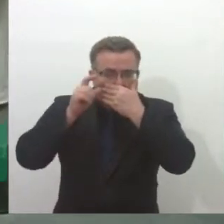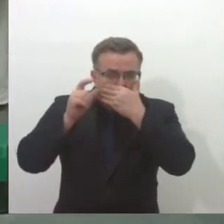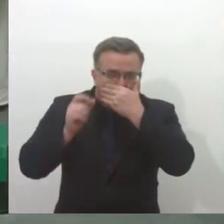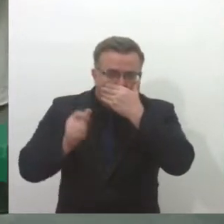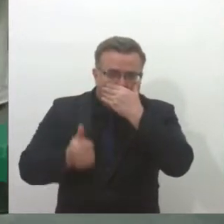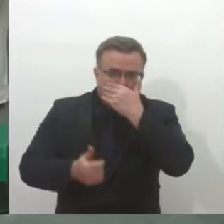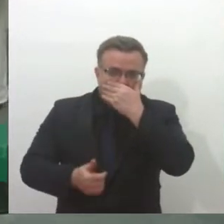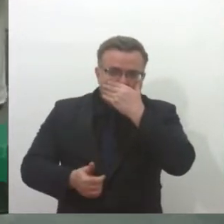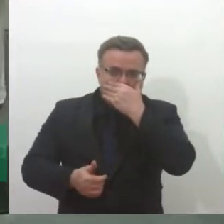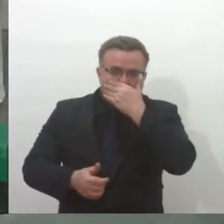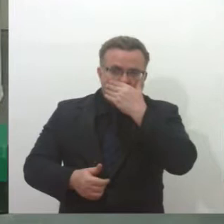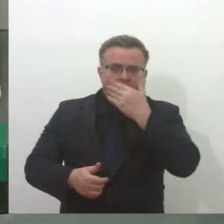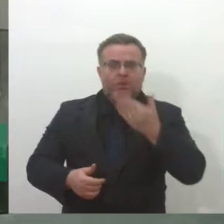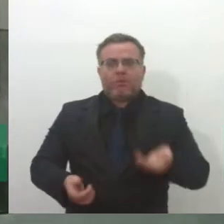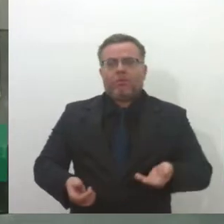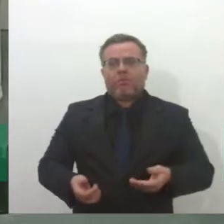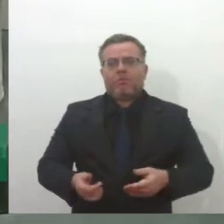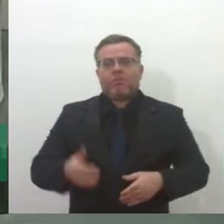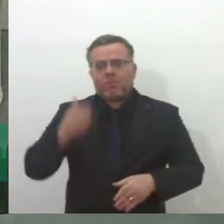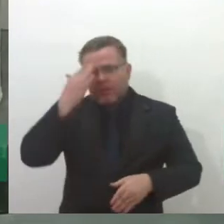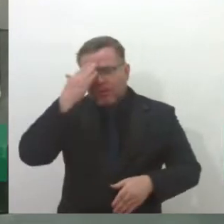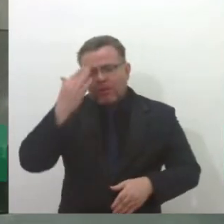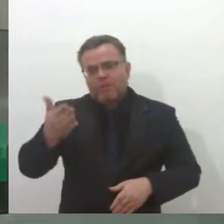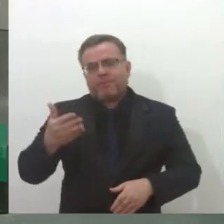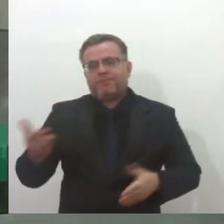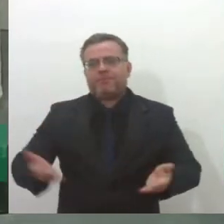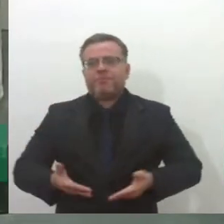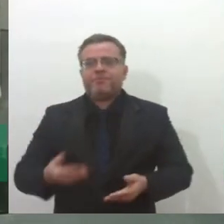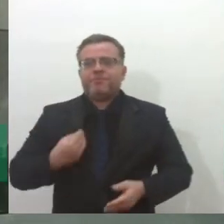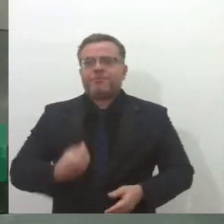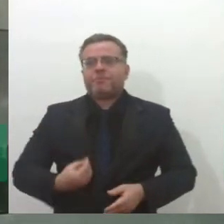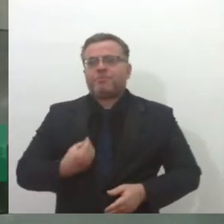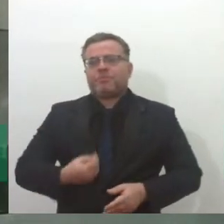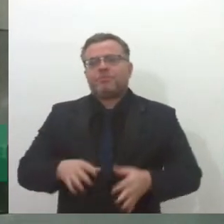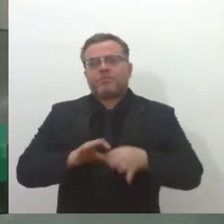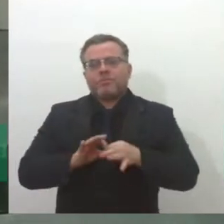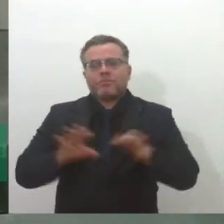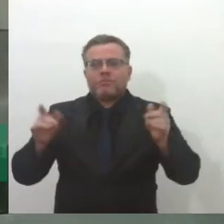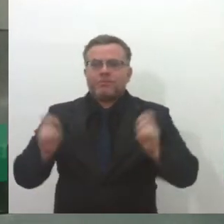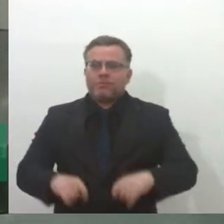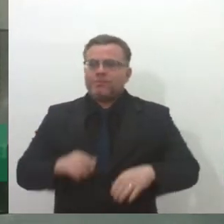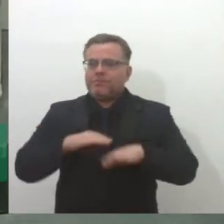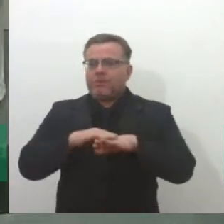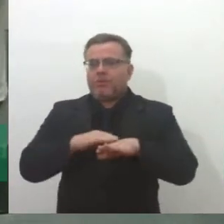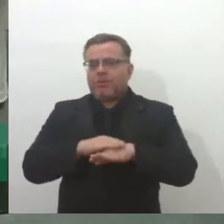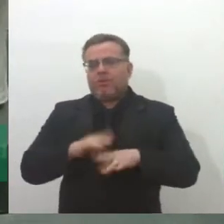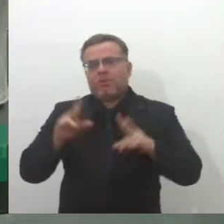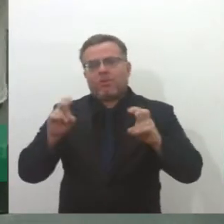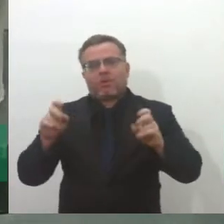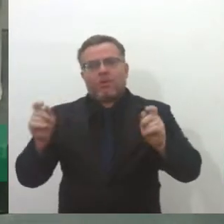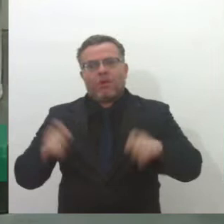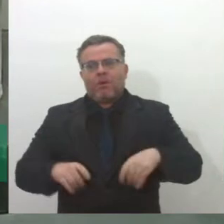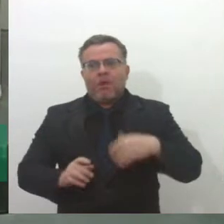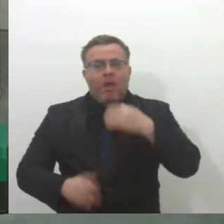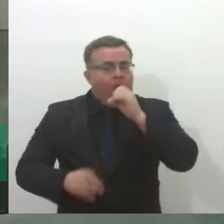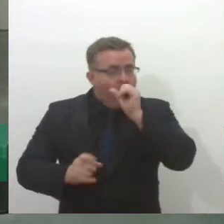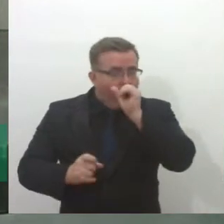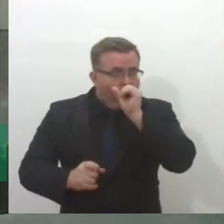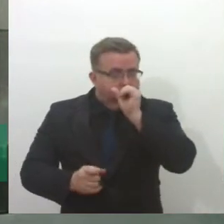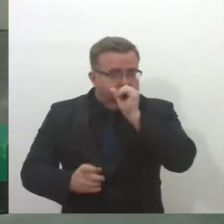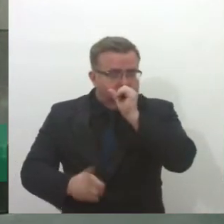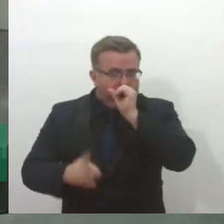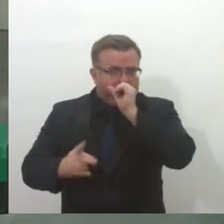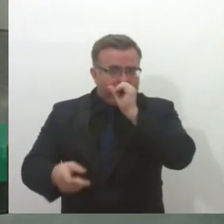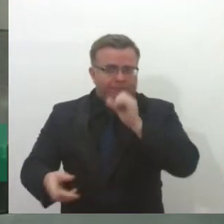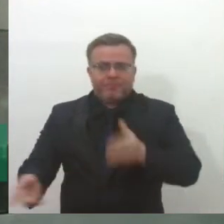Olha, muito obrigada por estar aqui, Matheus, né, pela disponibilidade para conversar esse tema com a gente. Falar de tributos e composição,